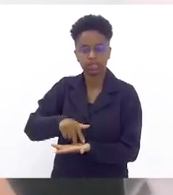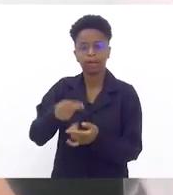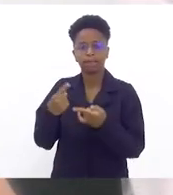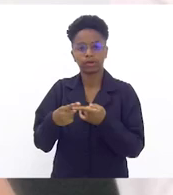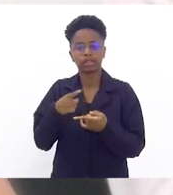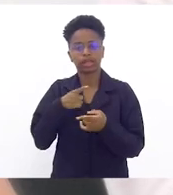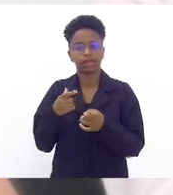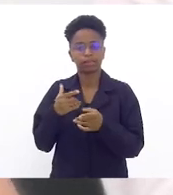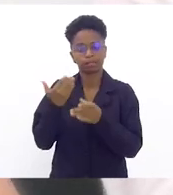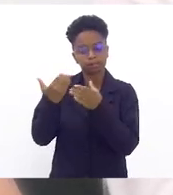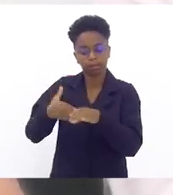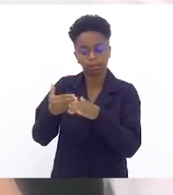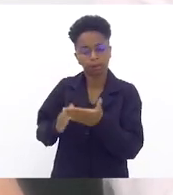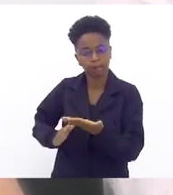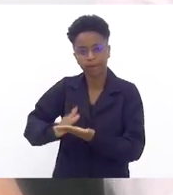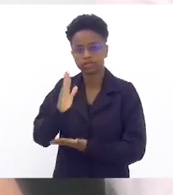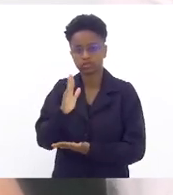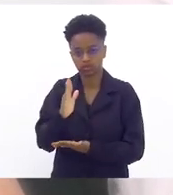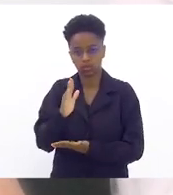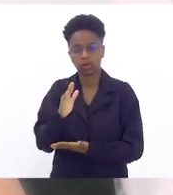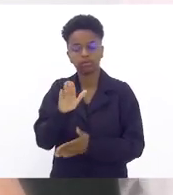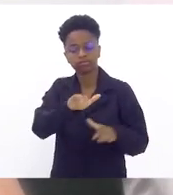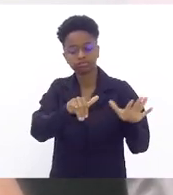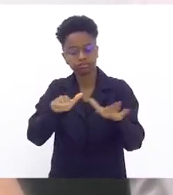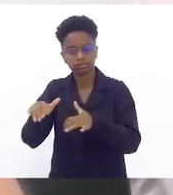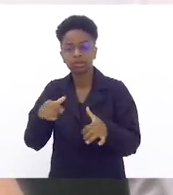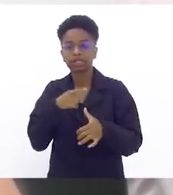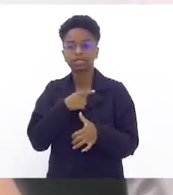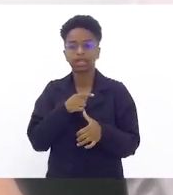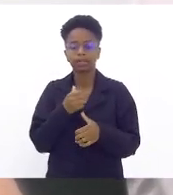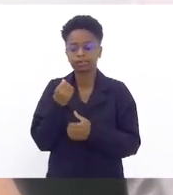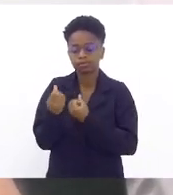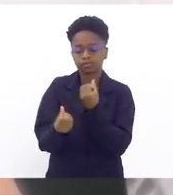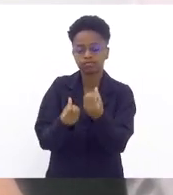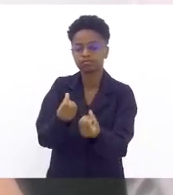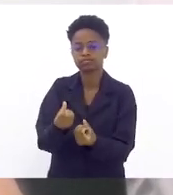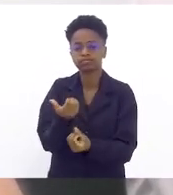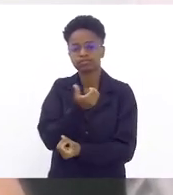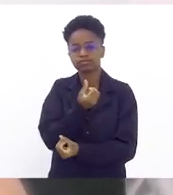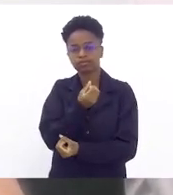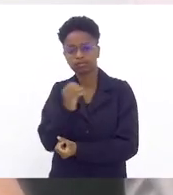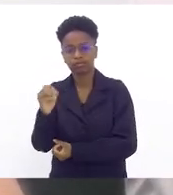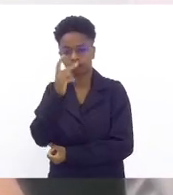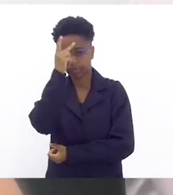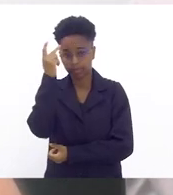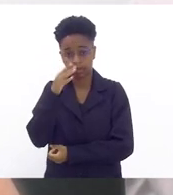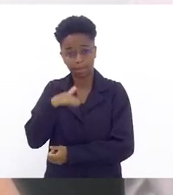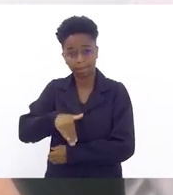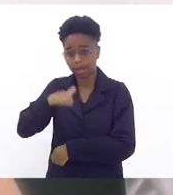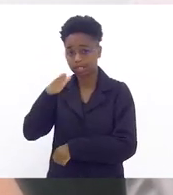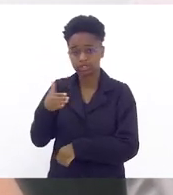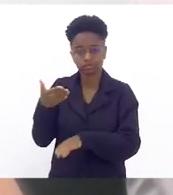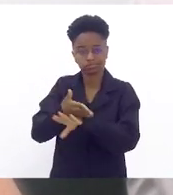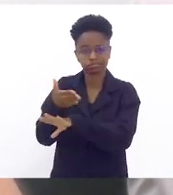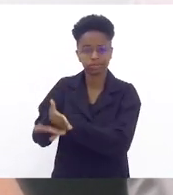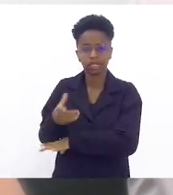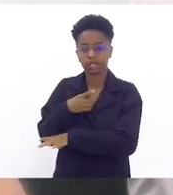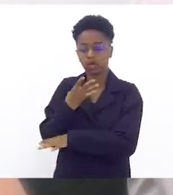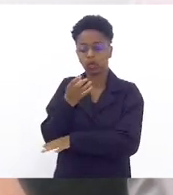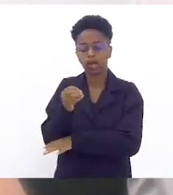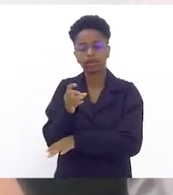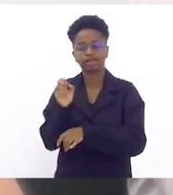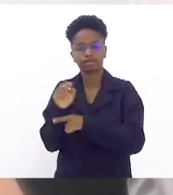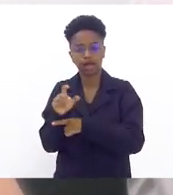em concurso público de admissão que mobiliza ser mestralmente mais de 600 candidatos a 40 vagas oferecidas